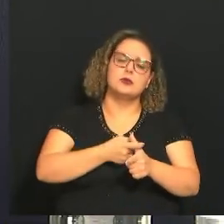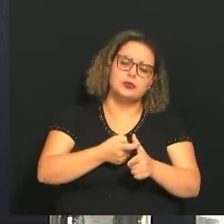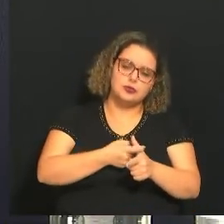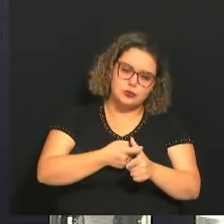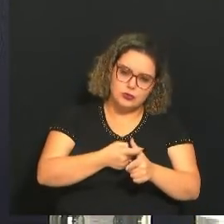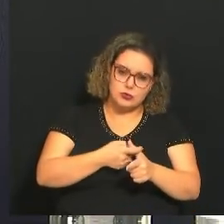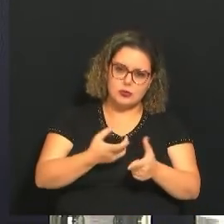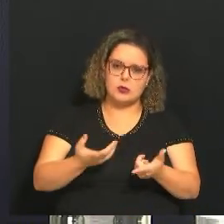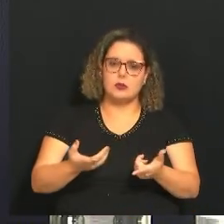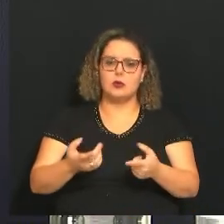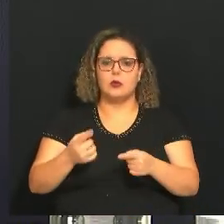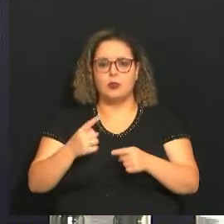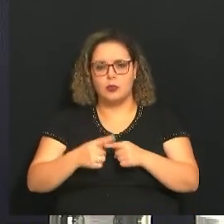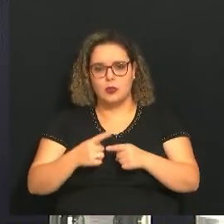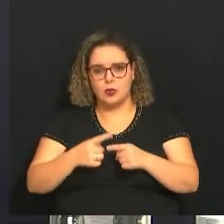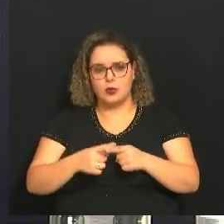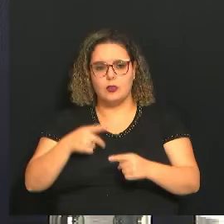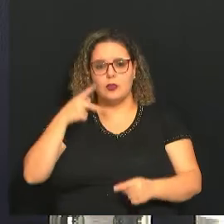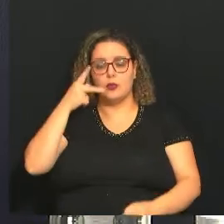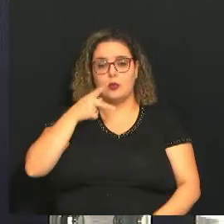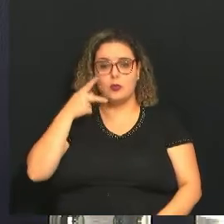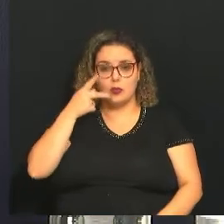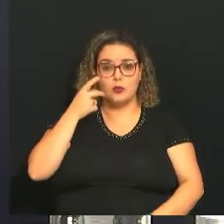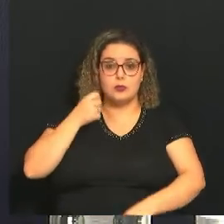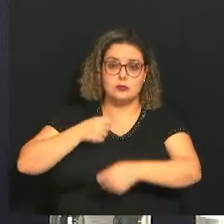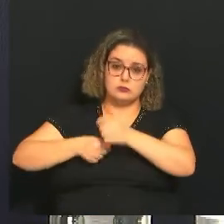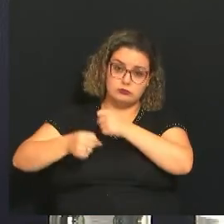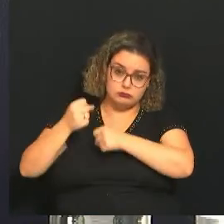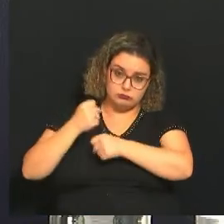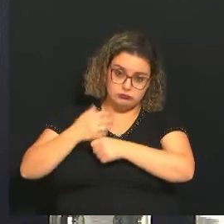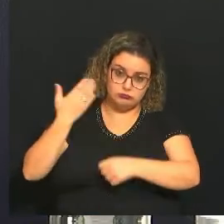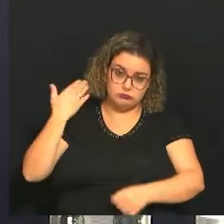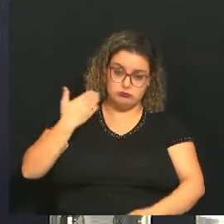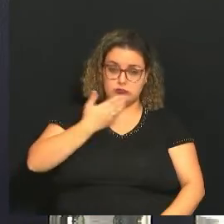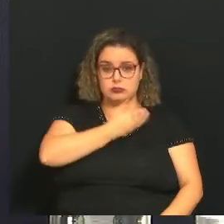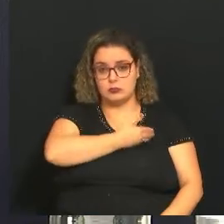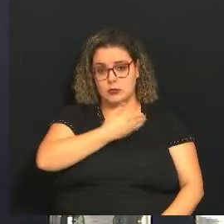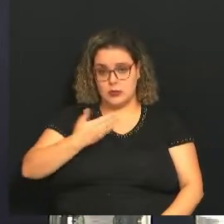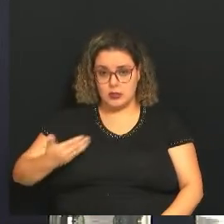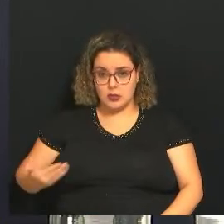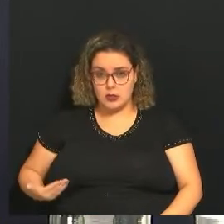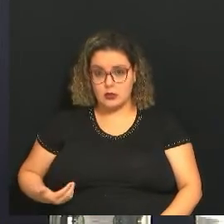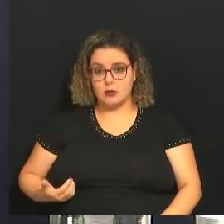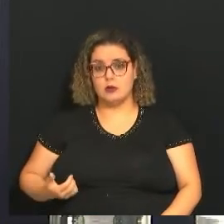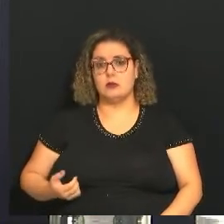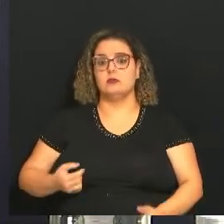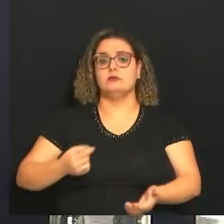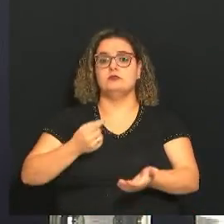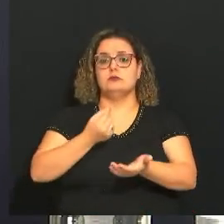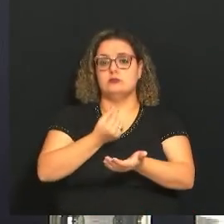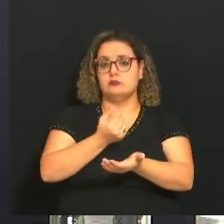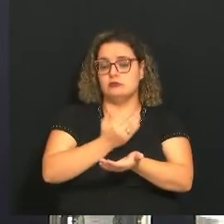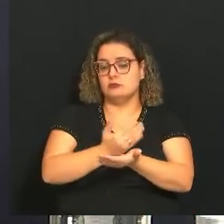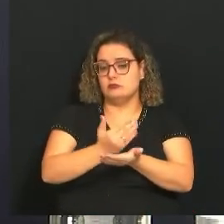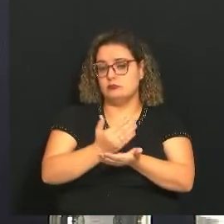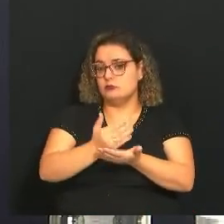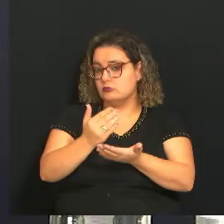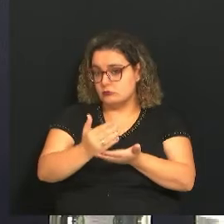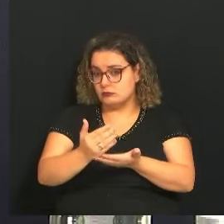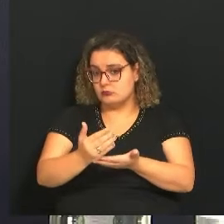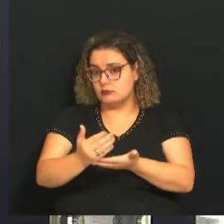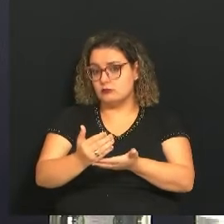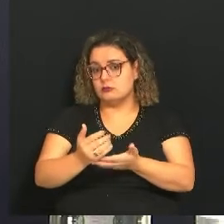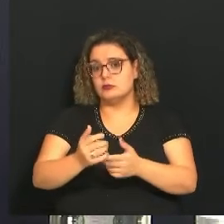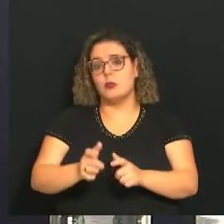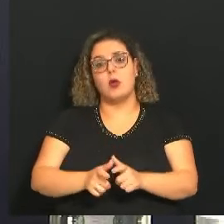porque, inclusive, foi uma política do governo ano passado de ampliar a margem de empréstimo do consignado. Isso só